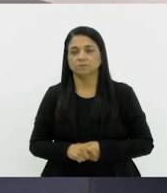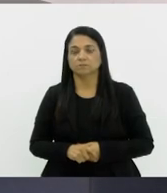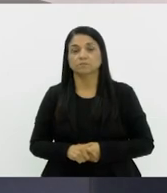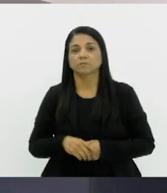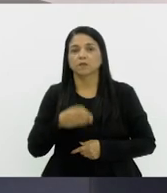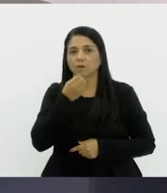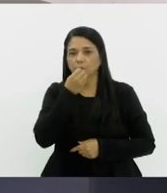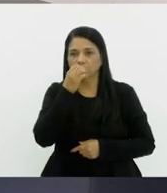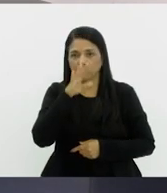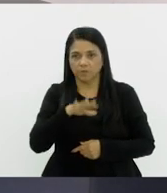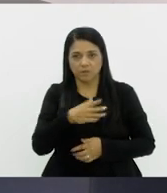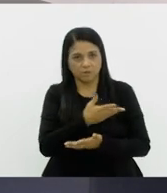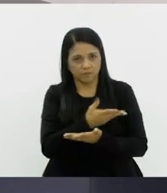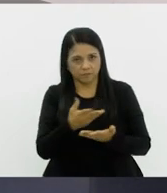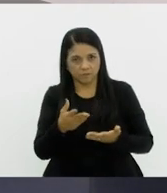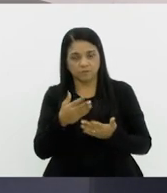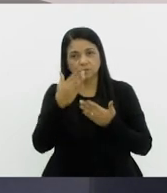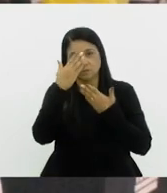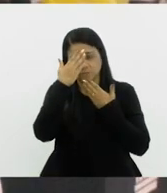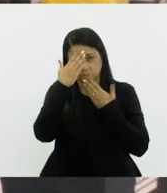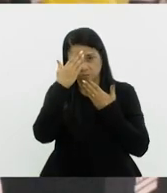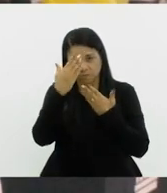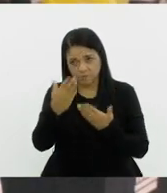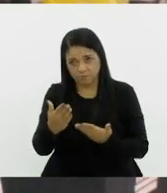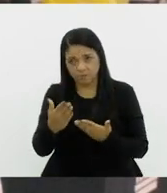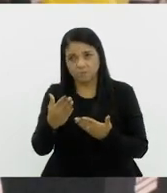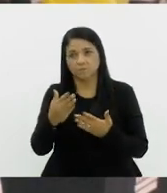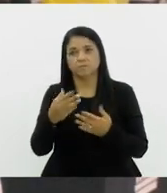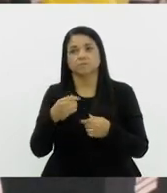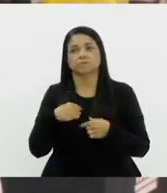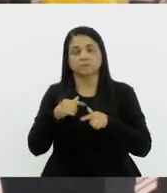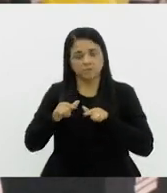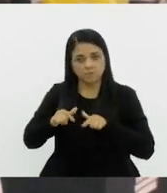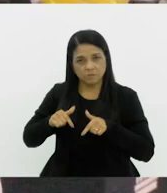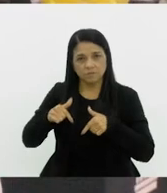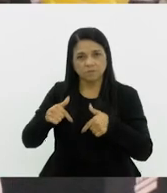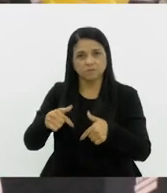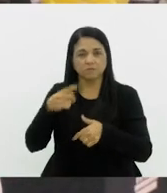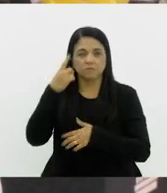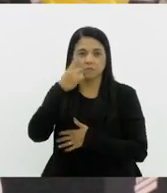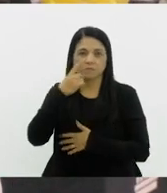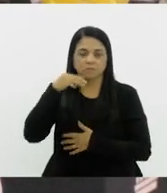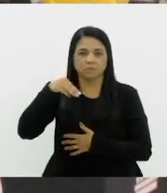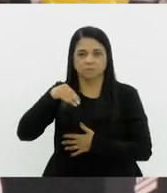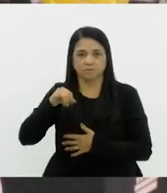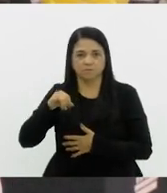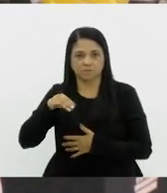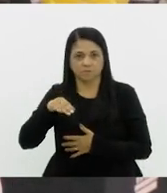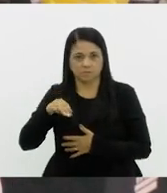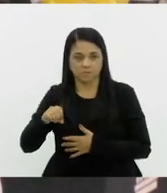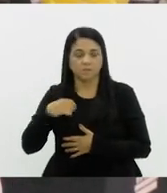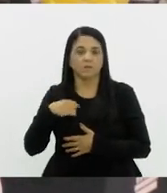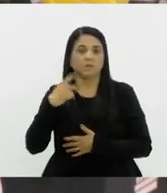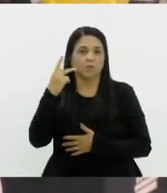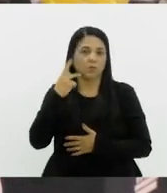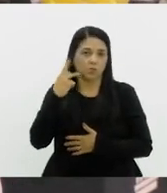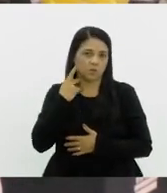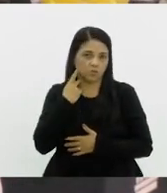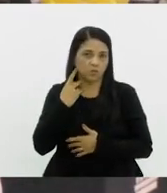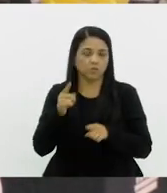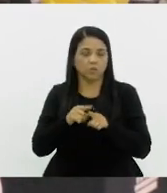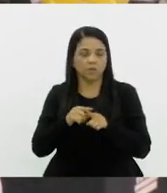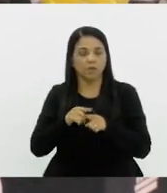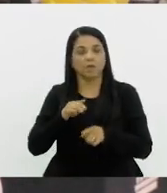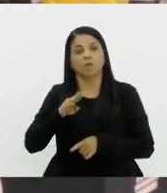Boa tarde a todos, obrigado aí pela iniciativa aí do deputado Mink, da procurador. O próprio